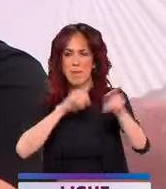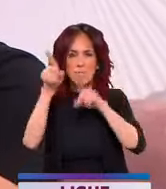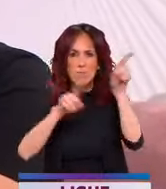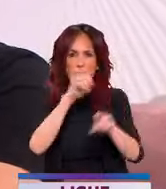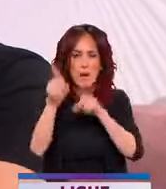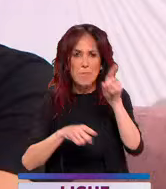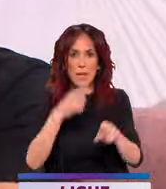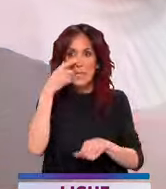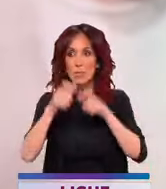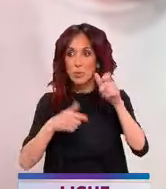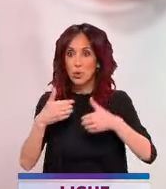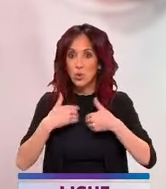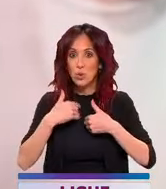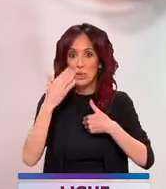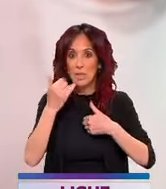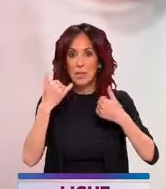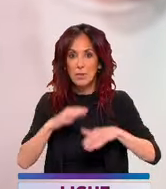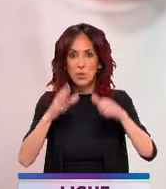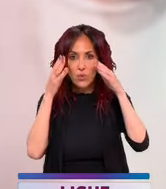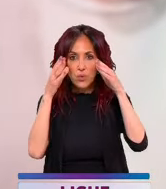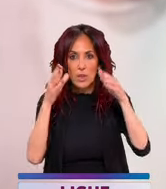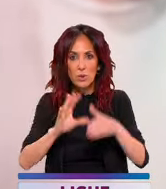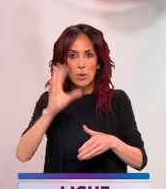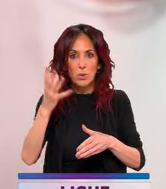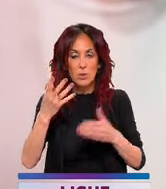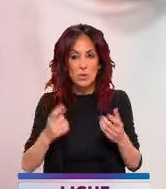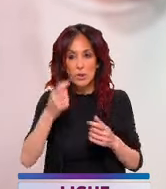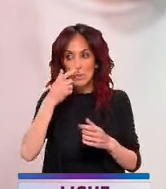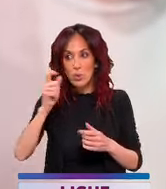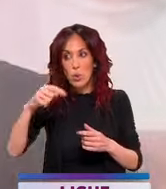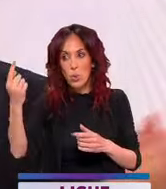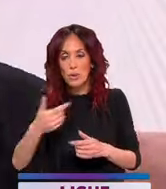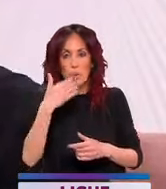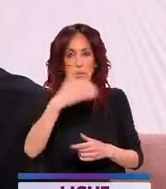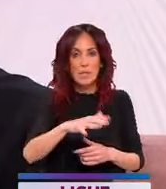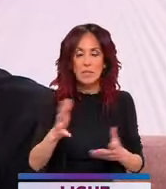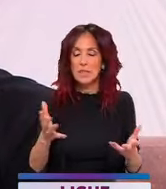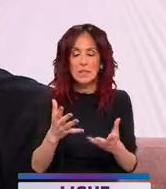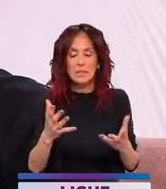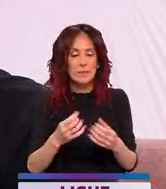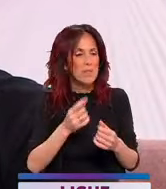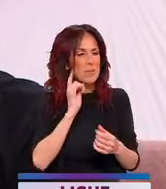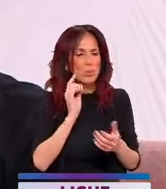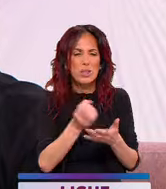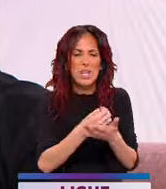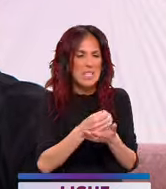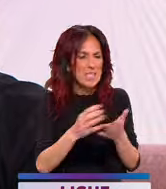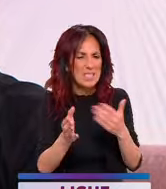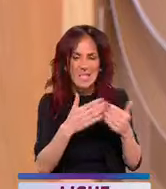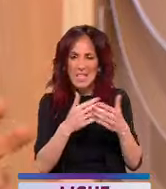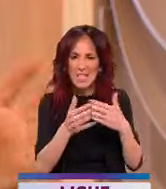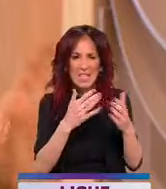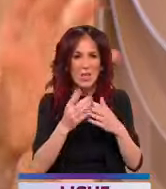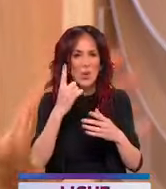obviamente Só que eu estou tão focado naquilo que aconteceu e o outro estar errado que que aquilo não tem importância nenhuma tu agora não vais perceber mas